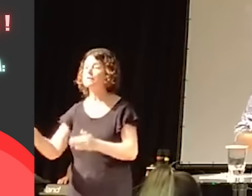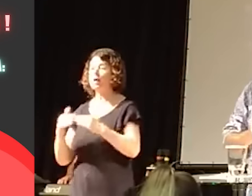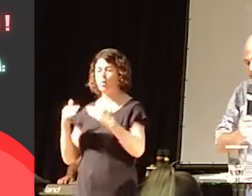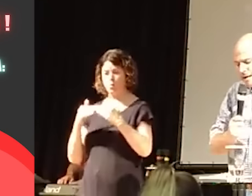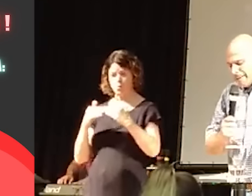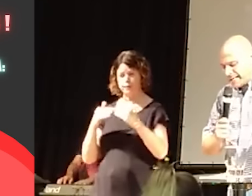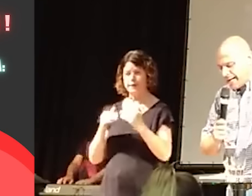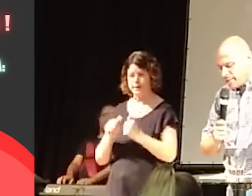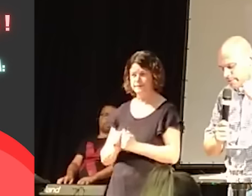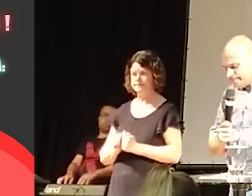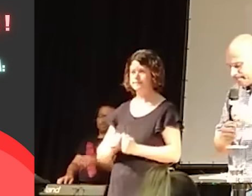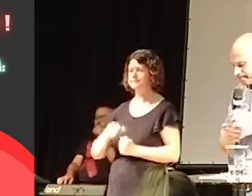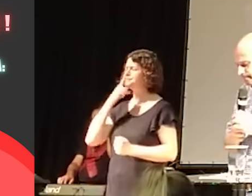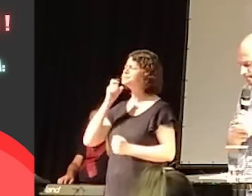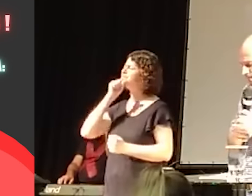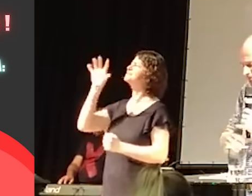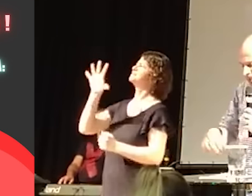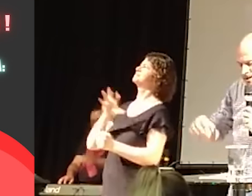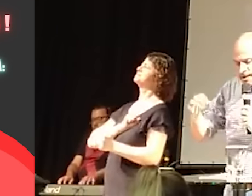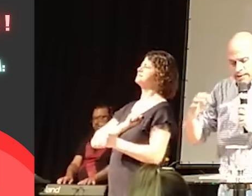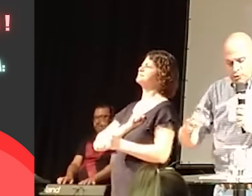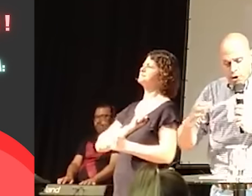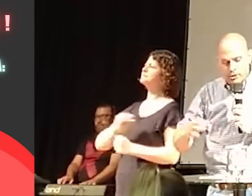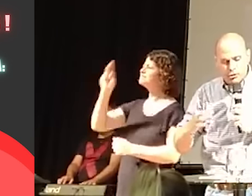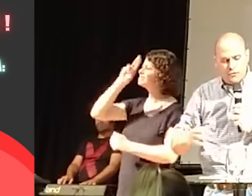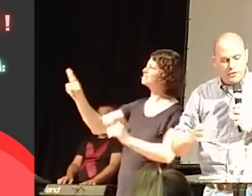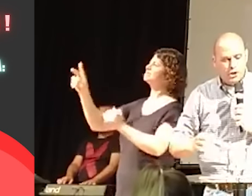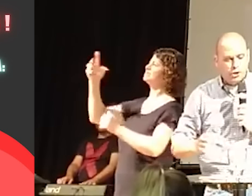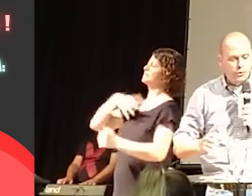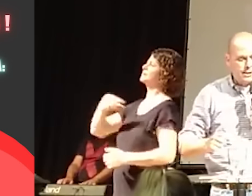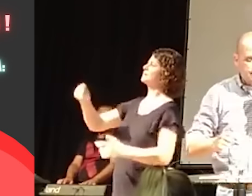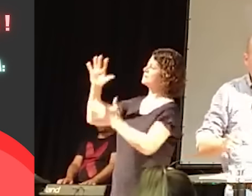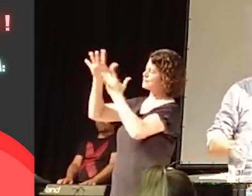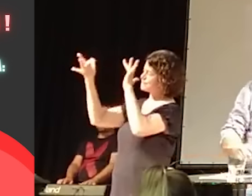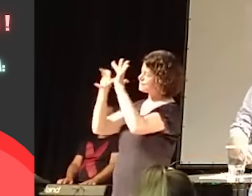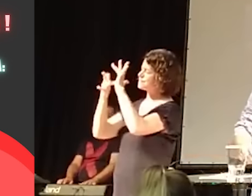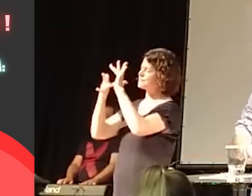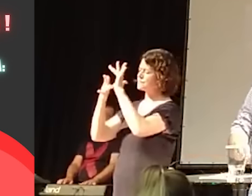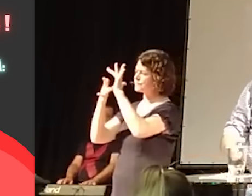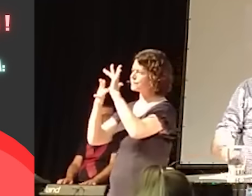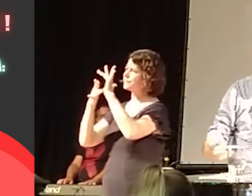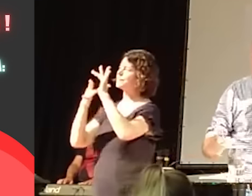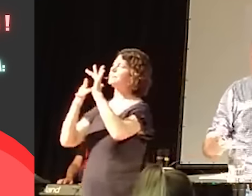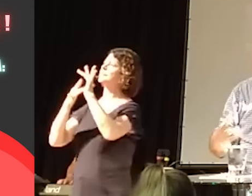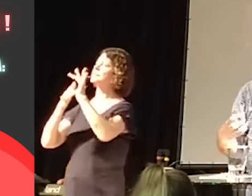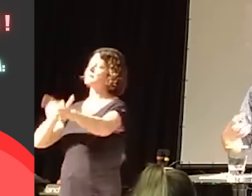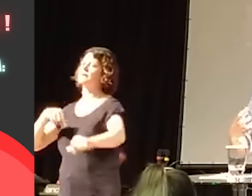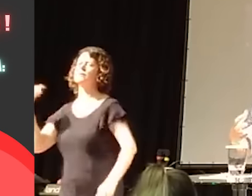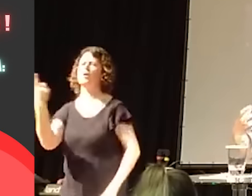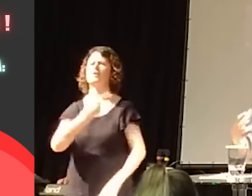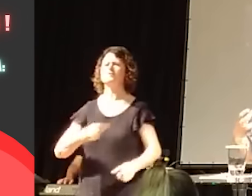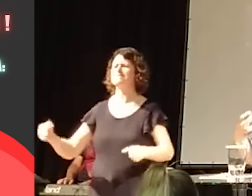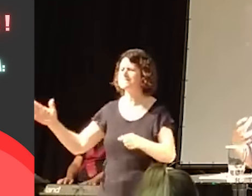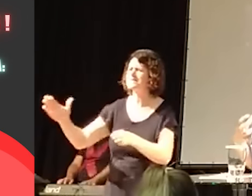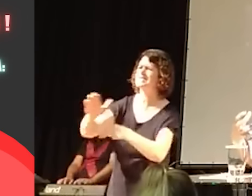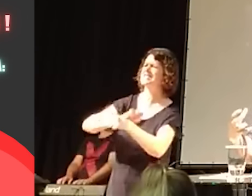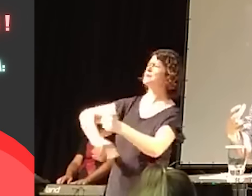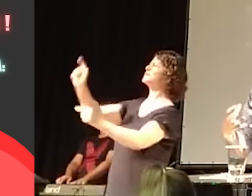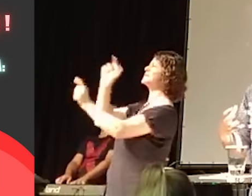terra pai querido em nome do teu filho Jesus nós nos enchemos